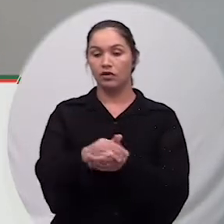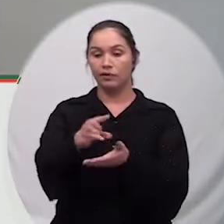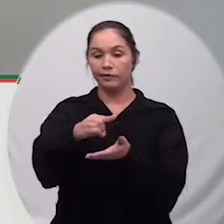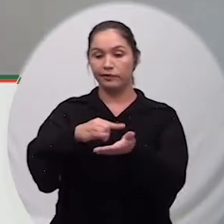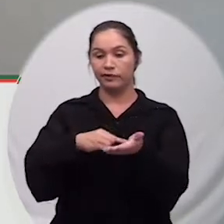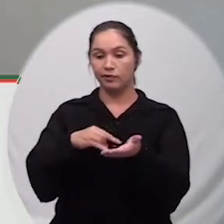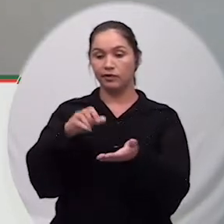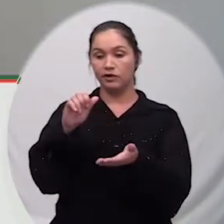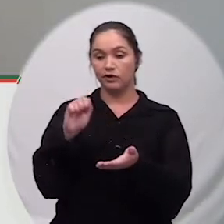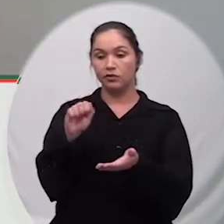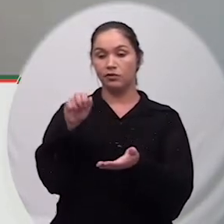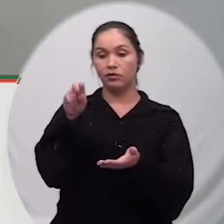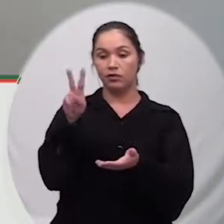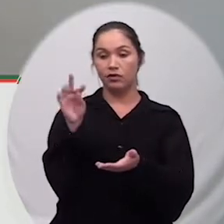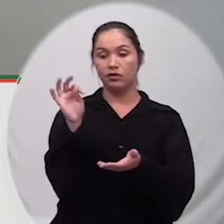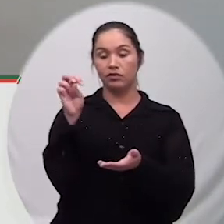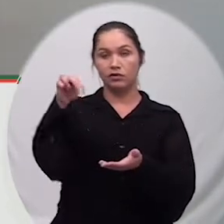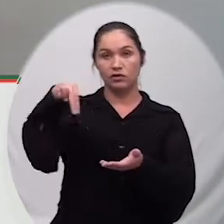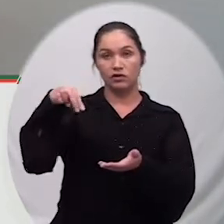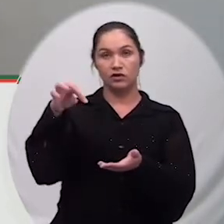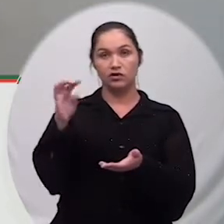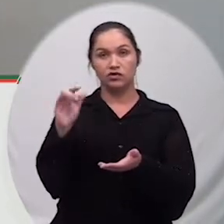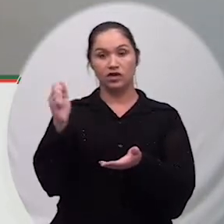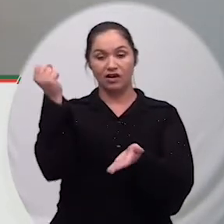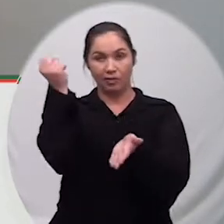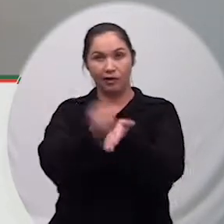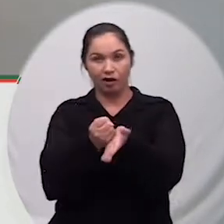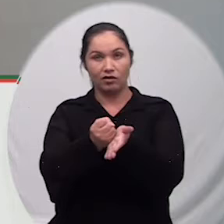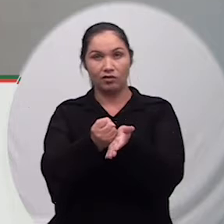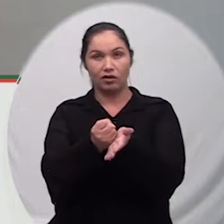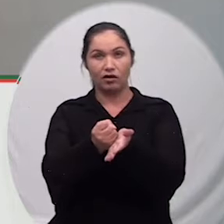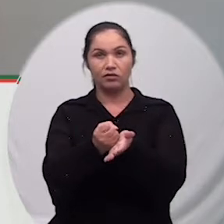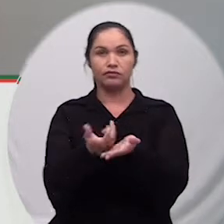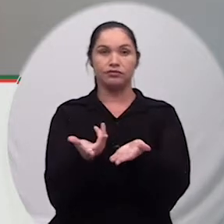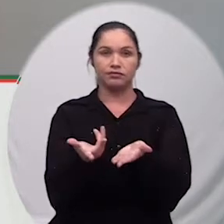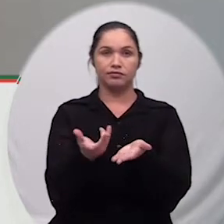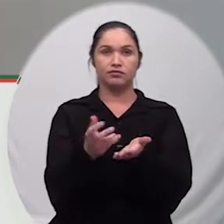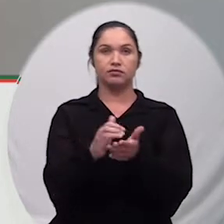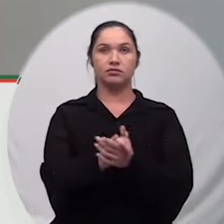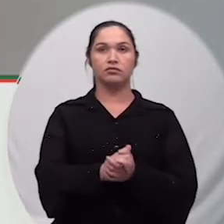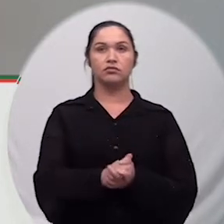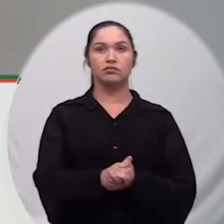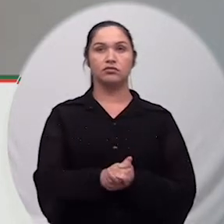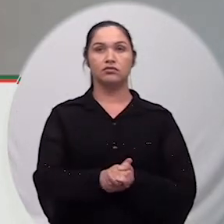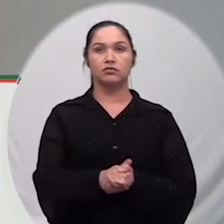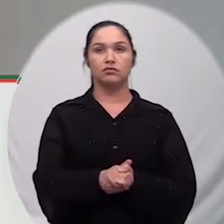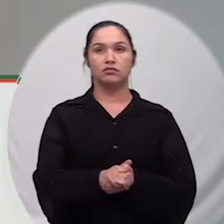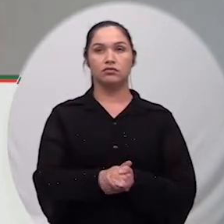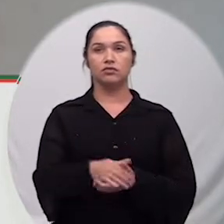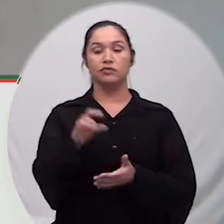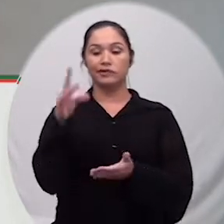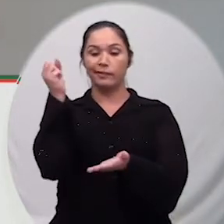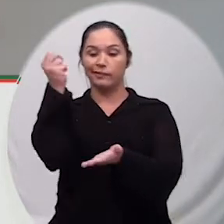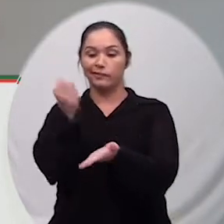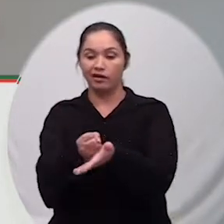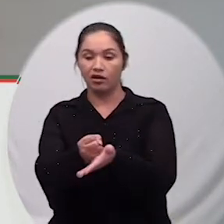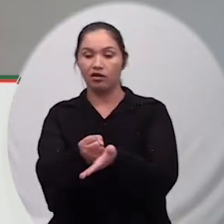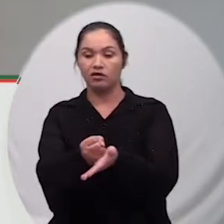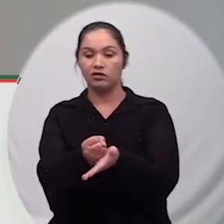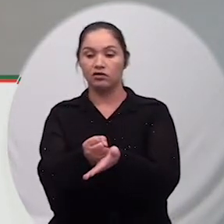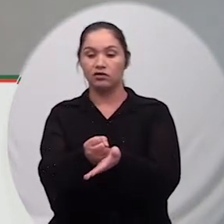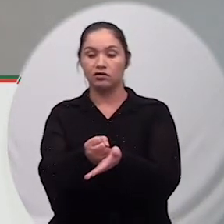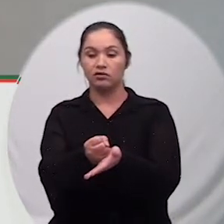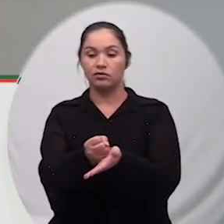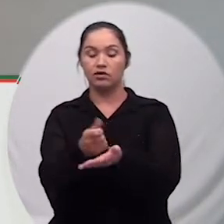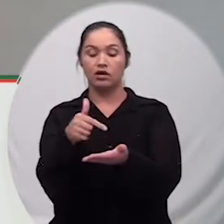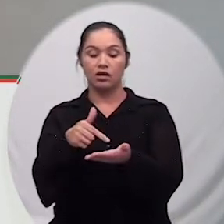como verdadeiro, você tem que ir, levar o próprio documento e realmente dizer que ele é para só para isso, carimbar e dizer que o seu